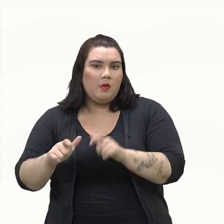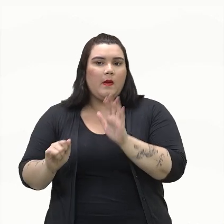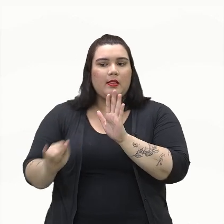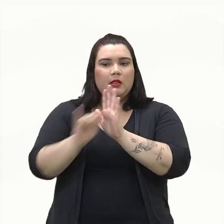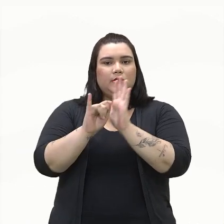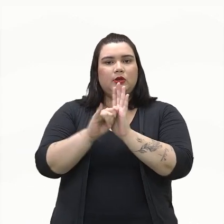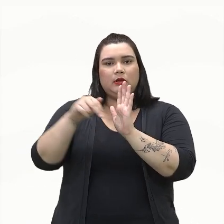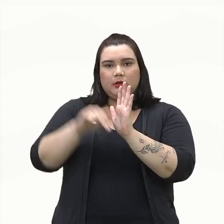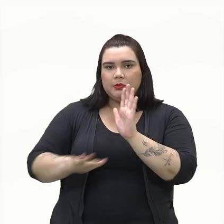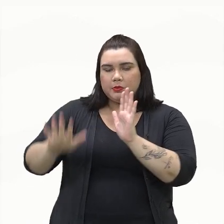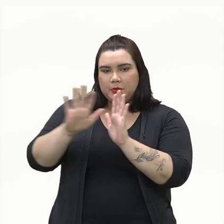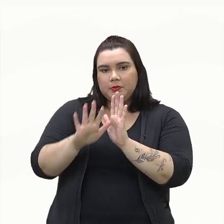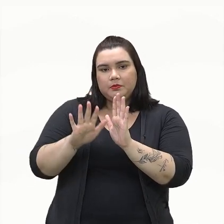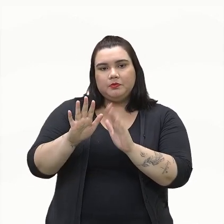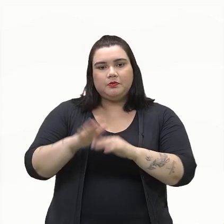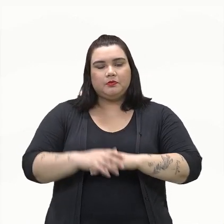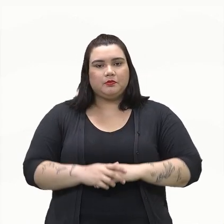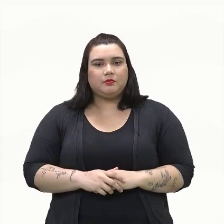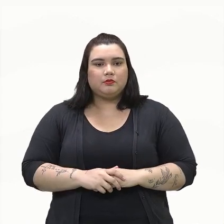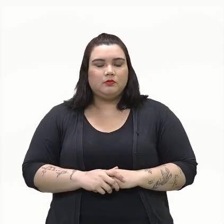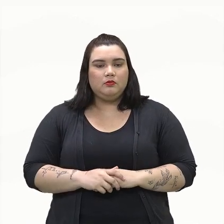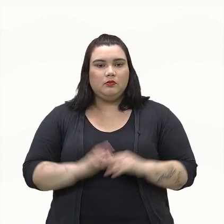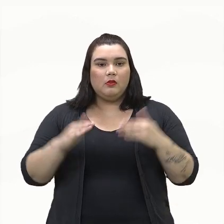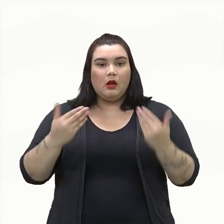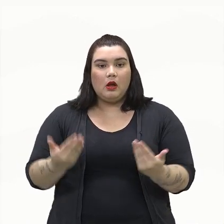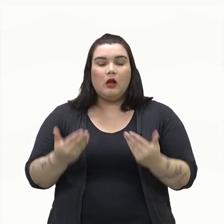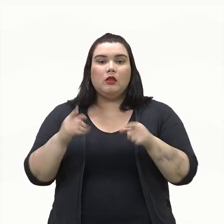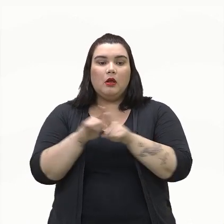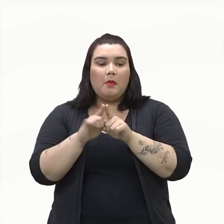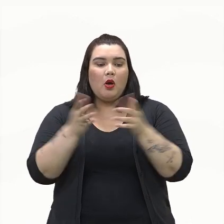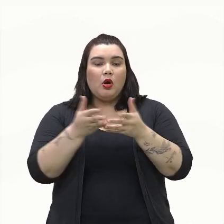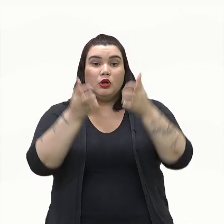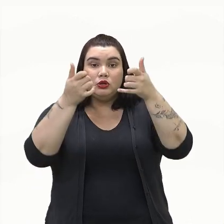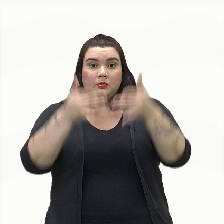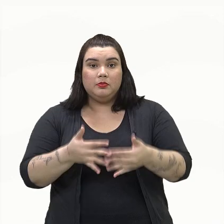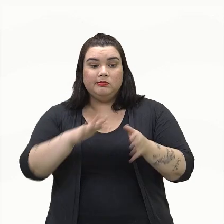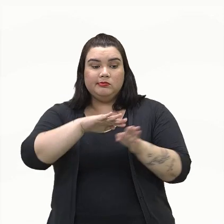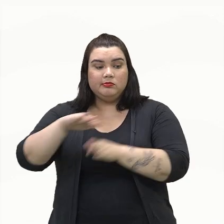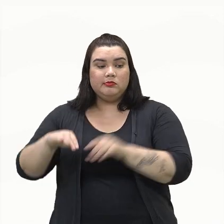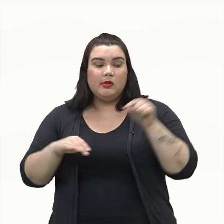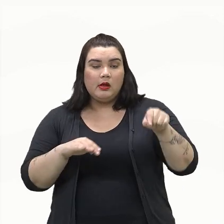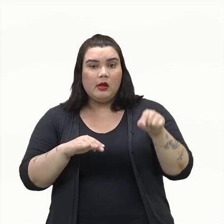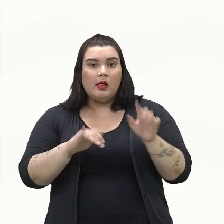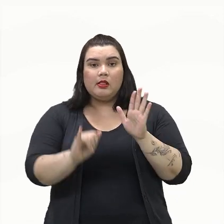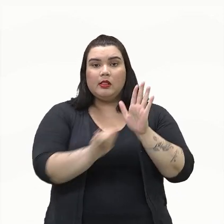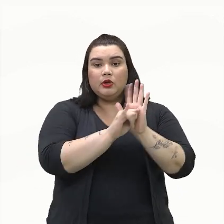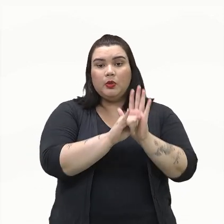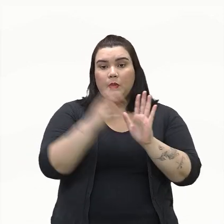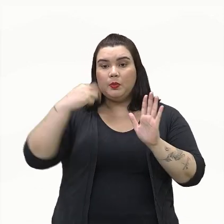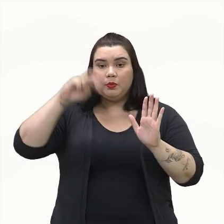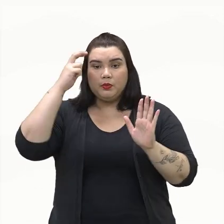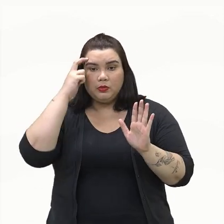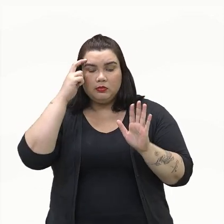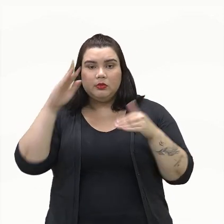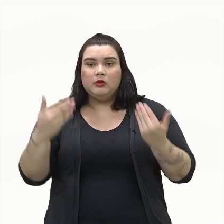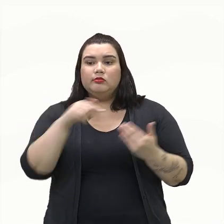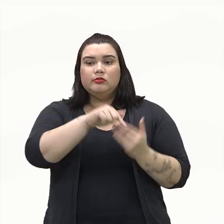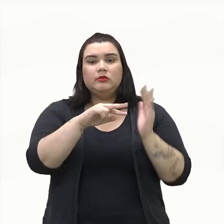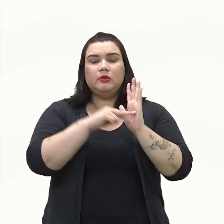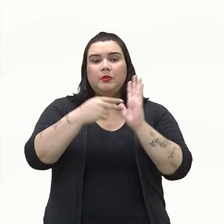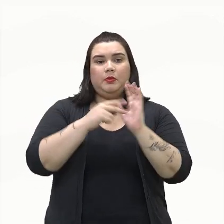identidade nacional. E aí a gente entra na questão da identidade cultural, que é um pouco diferente, tá bom? Na identidade cultural,